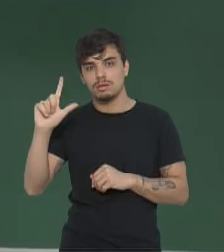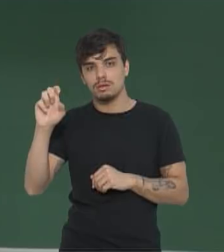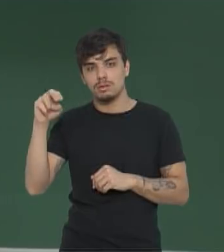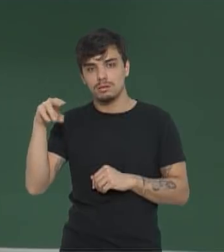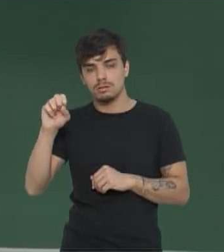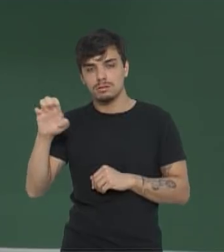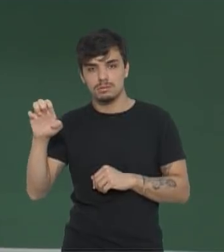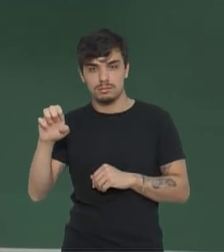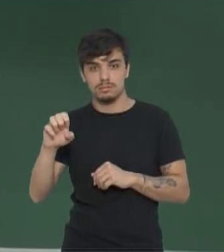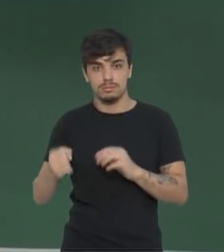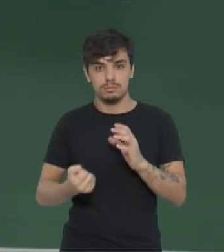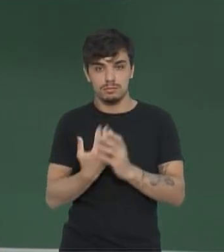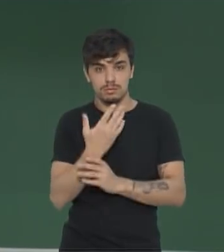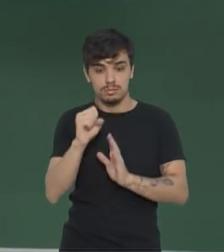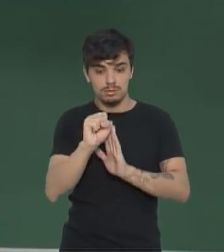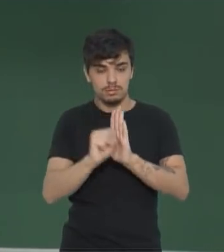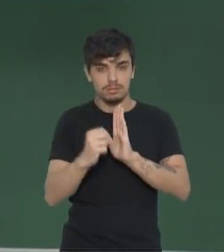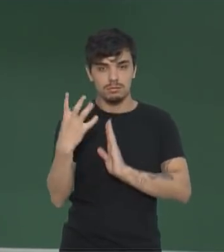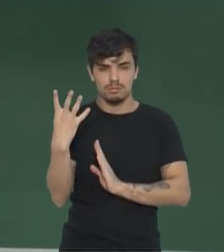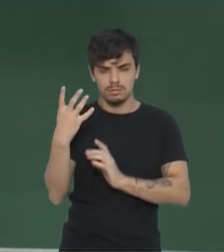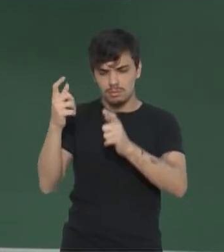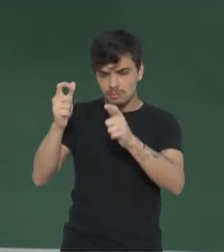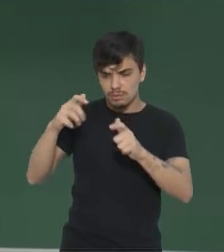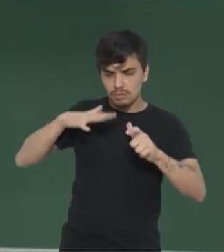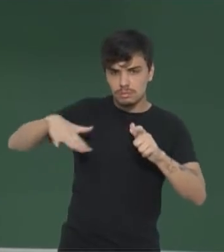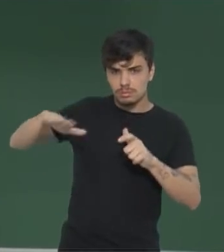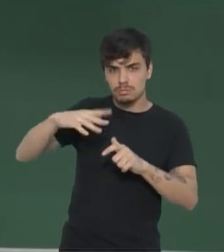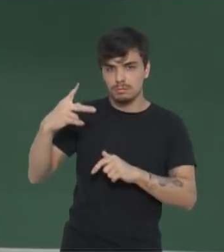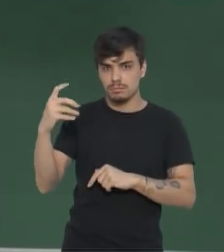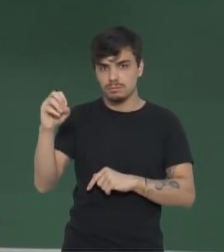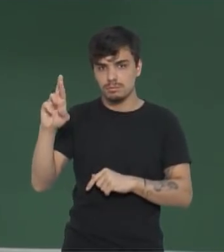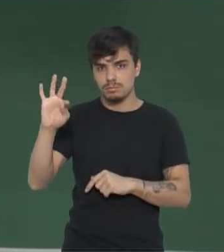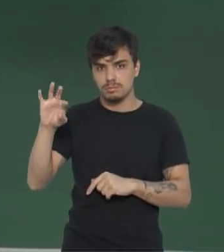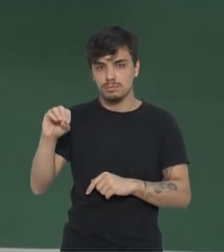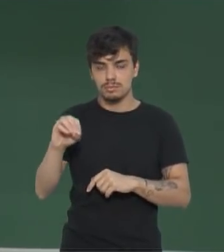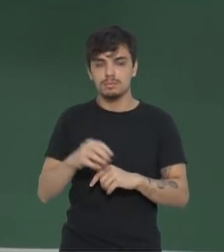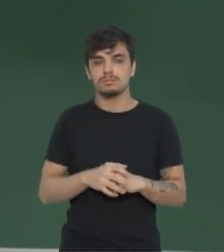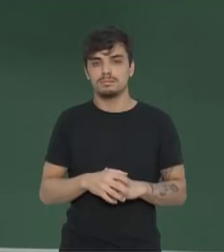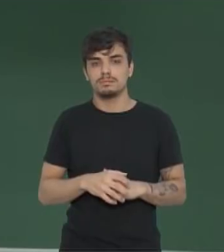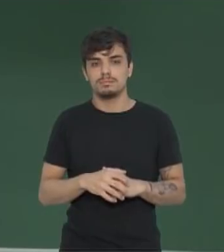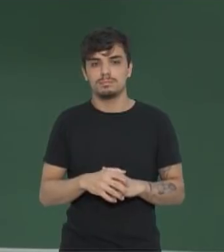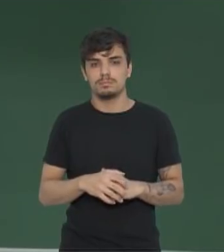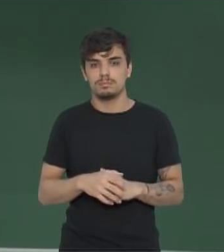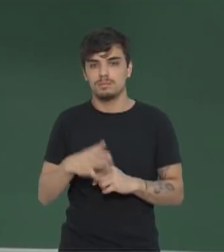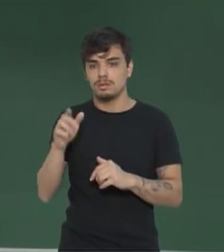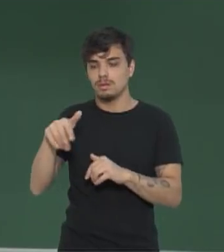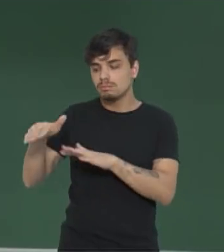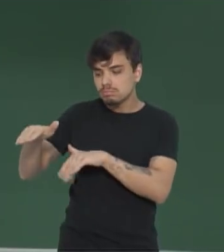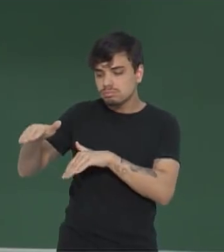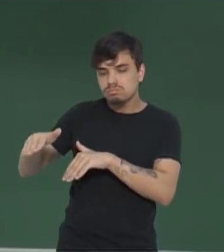IV, termo, inclusive, da região ali, de um porto, né? No litoral ali do Oceano